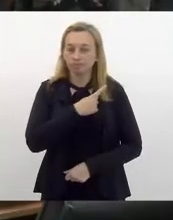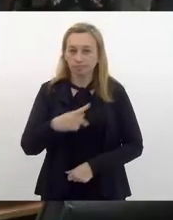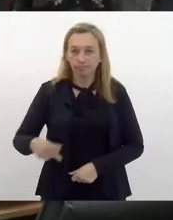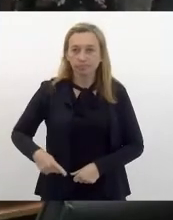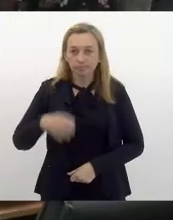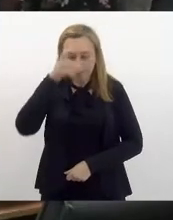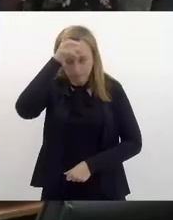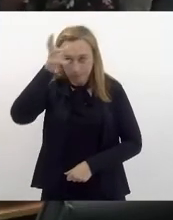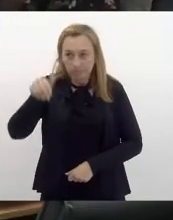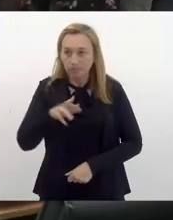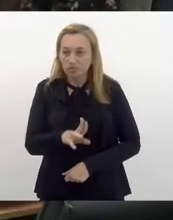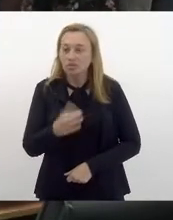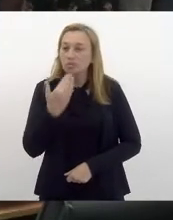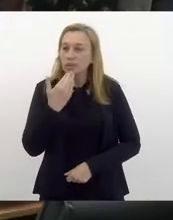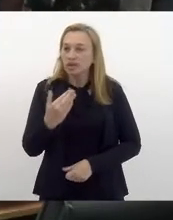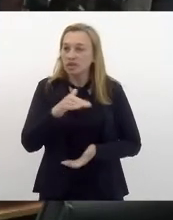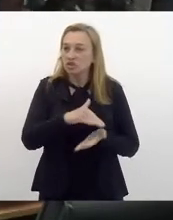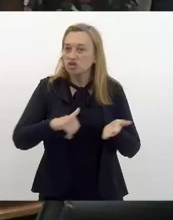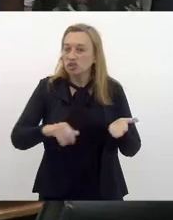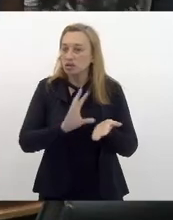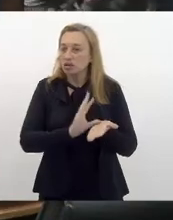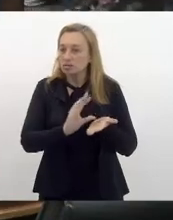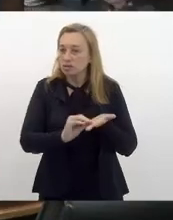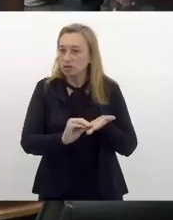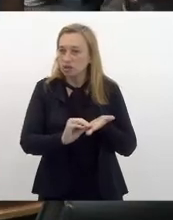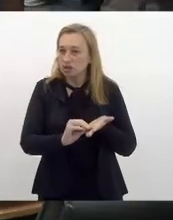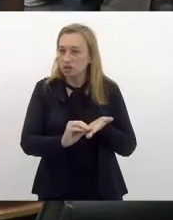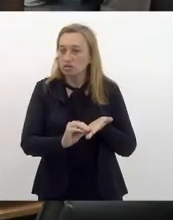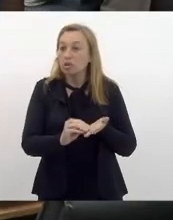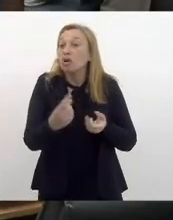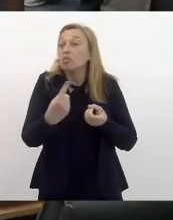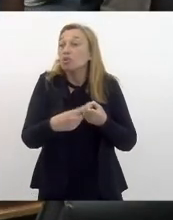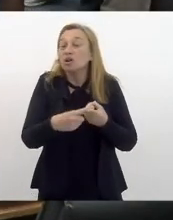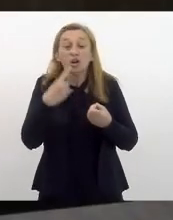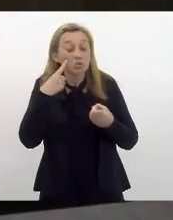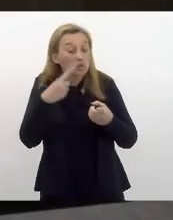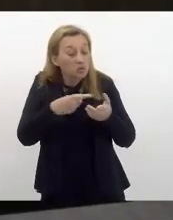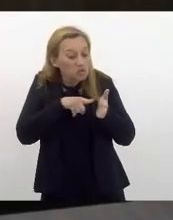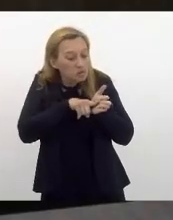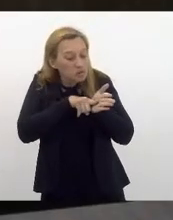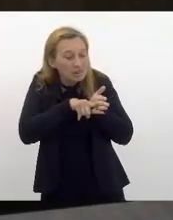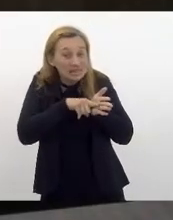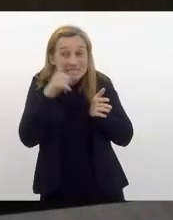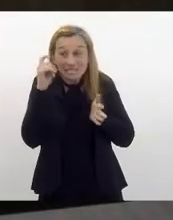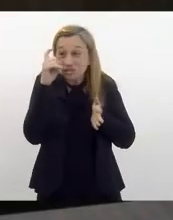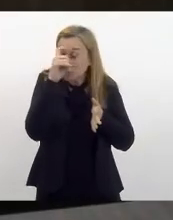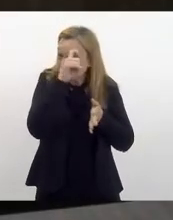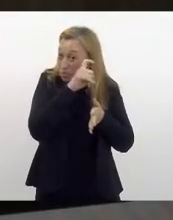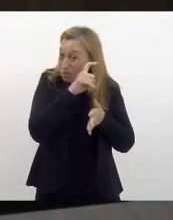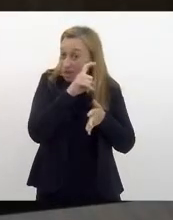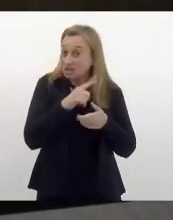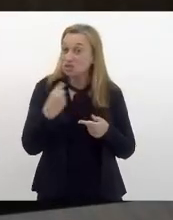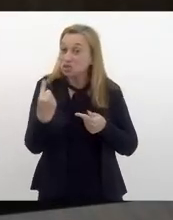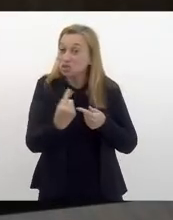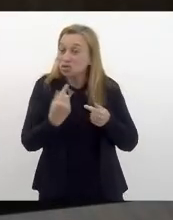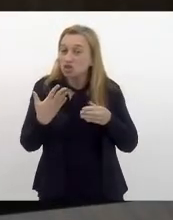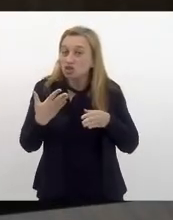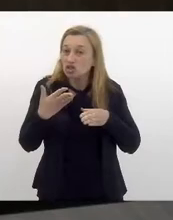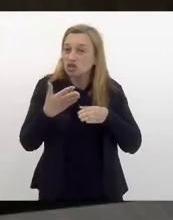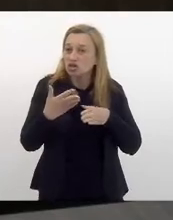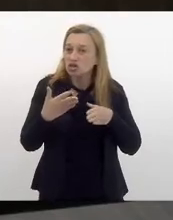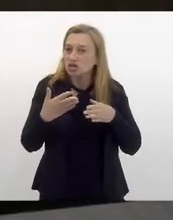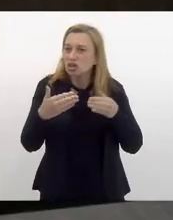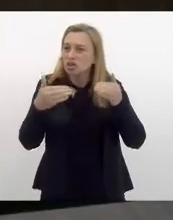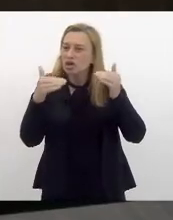tia Ju eu quero pedir a retirada do projeto de pauta porque eu tô verificando uma dificuldade da gente chegar a um